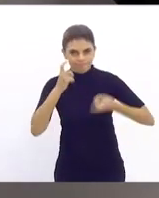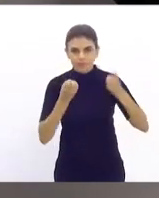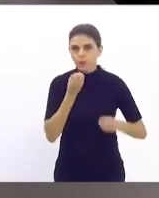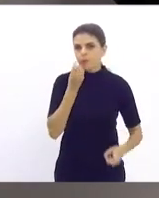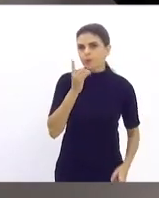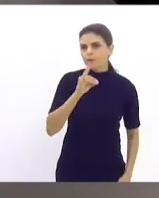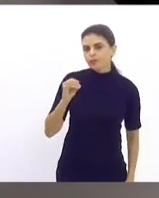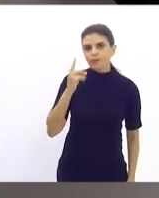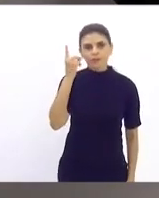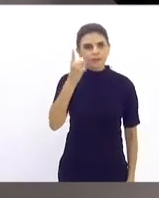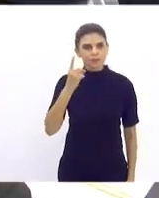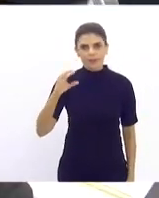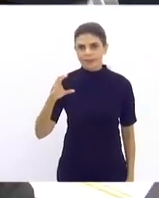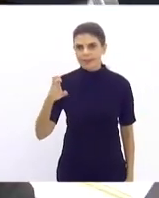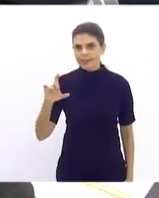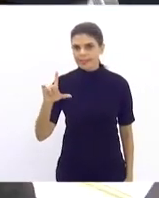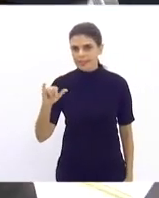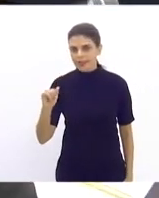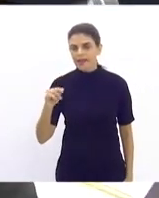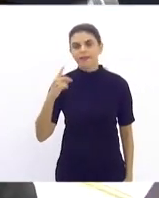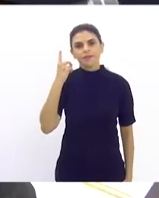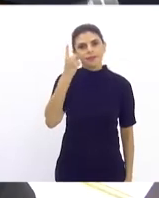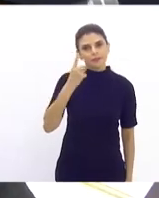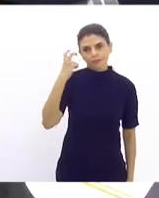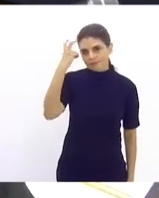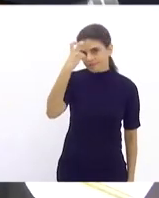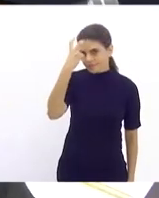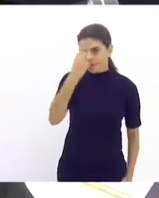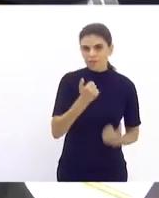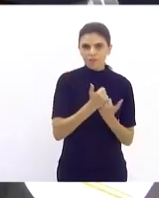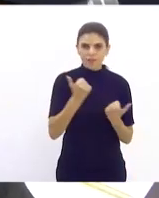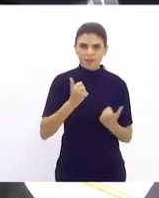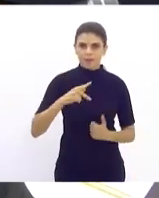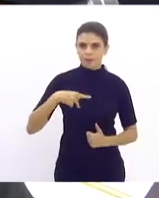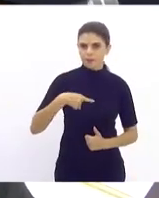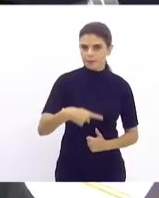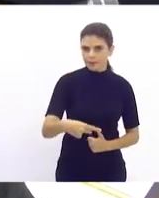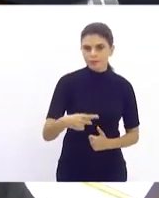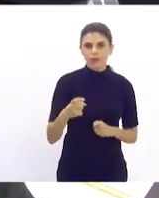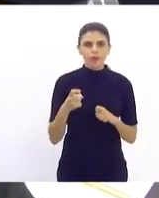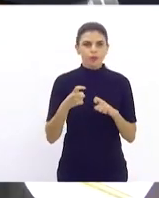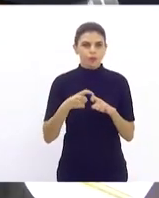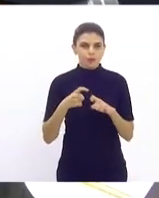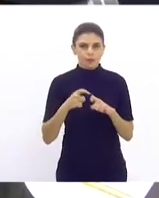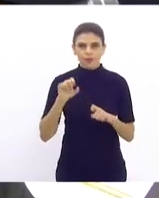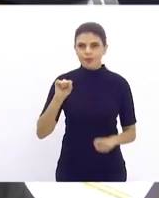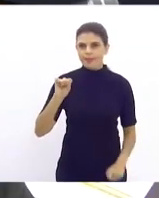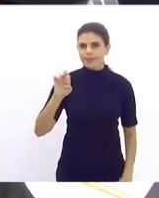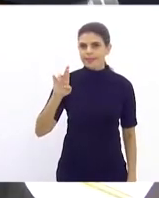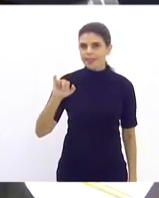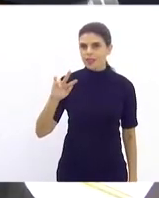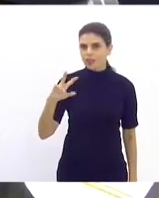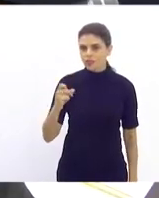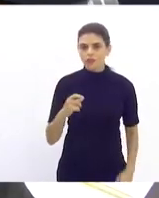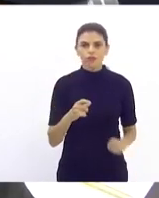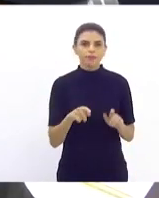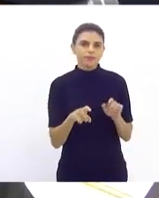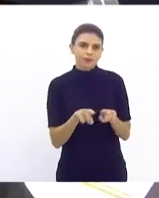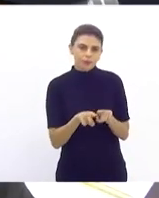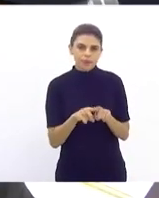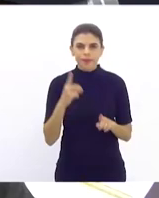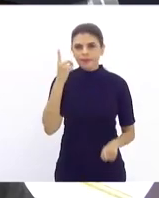deputada Verônica, vice-presidente deputado doutor Serginho, deputado Fred Pacheco, deputado Vinícius Cozolino, deputado Luiz